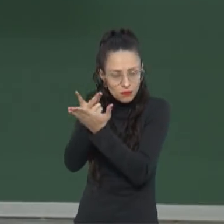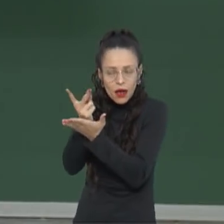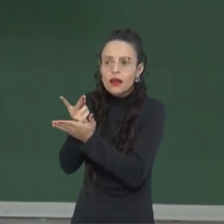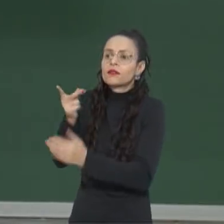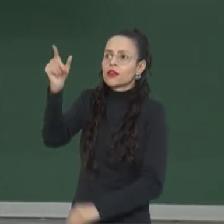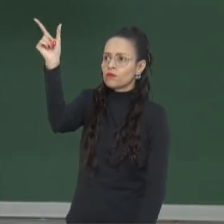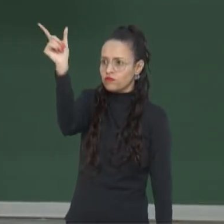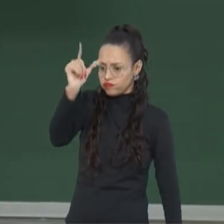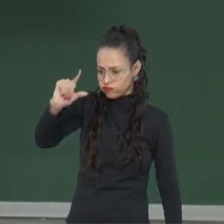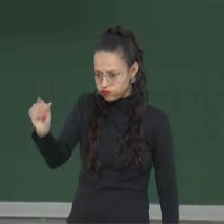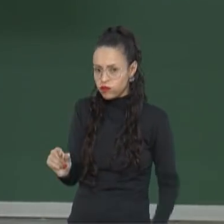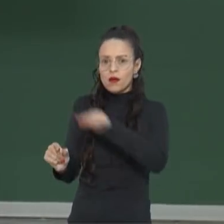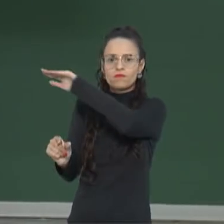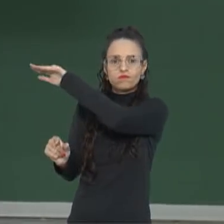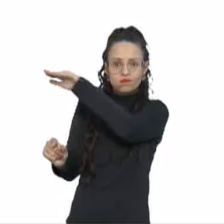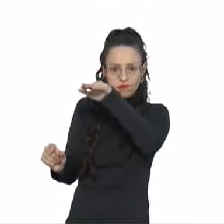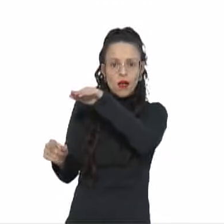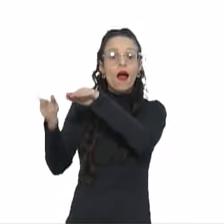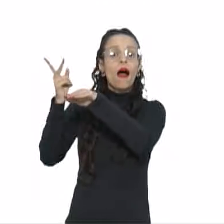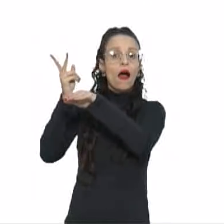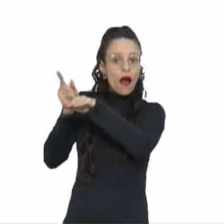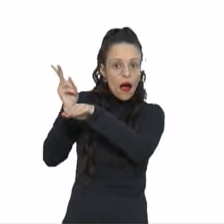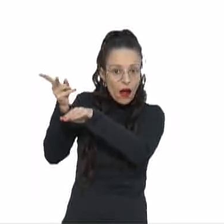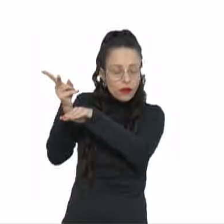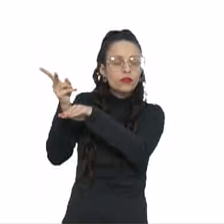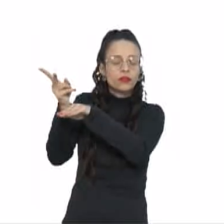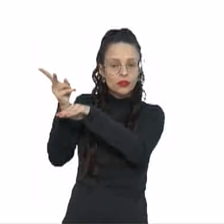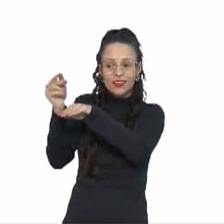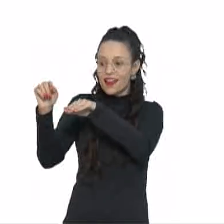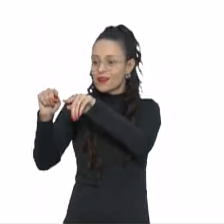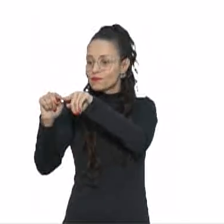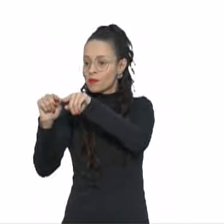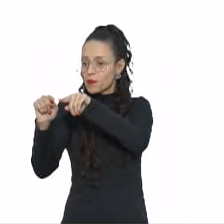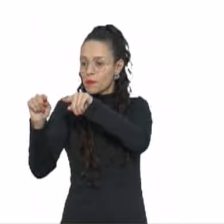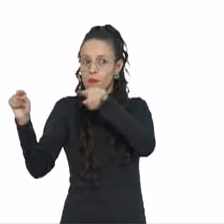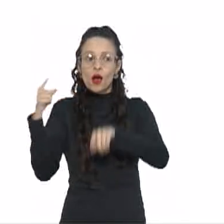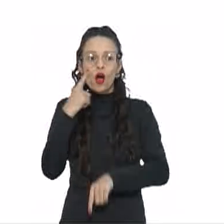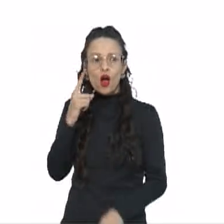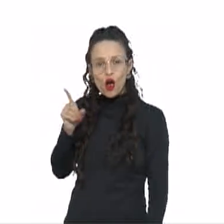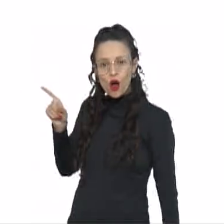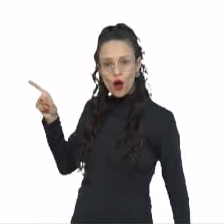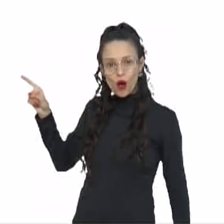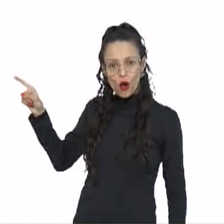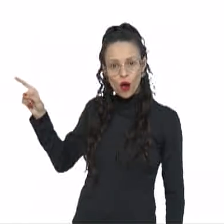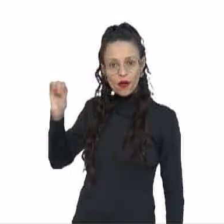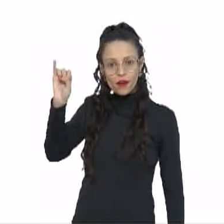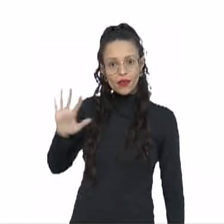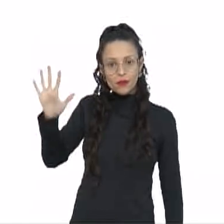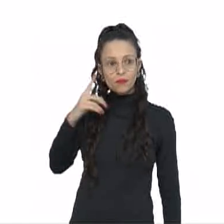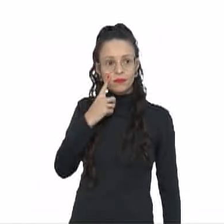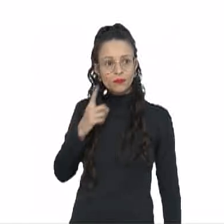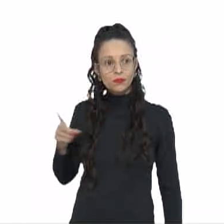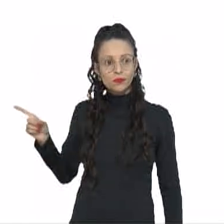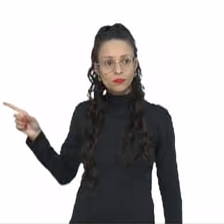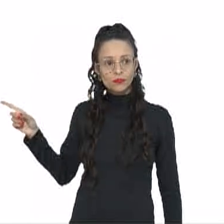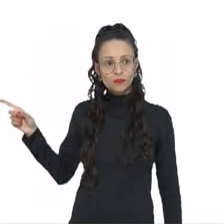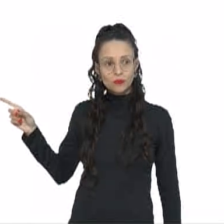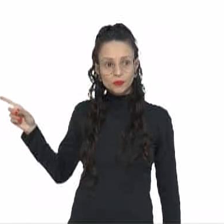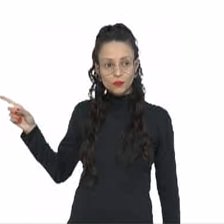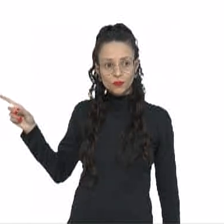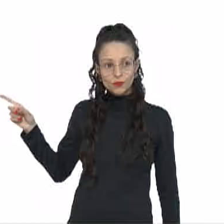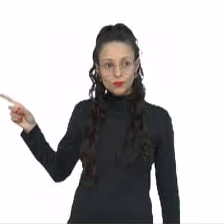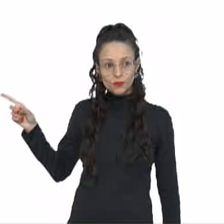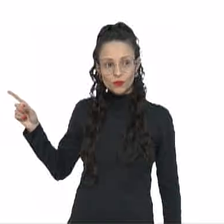por esse cessar-fogo e essa divisão foi feita no paralelo 38. Olha o mapa do teu lado direito aí enchendo tua tela. Isso, está